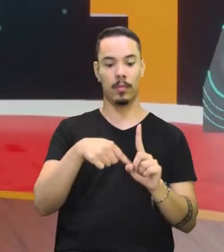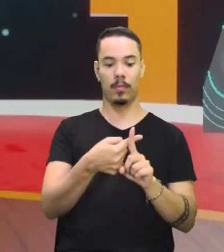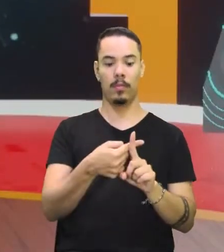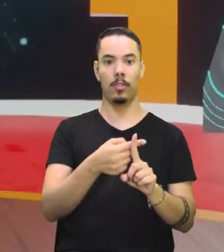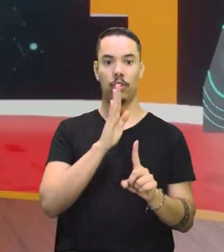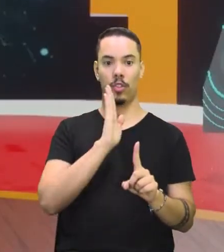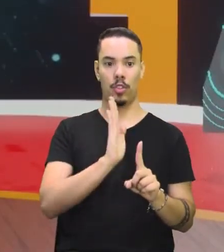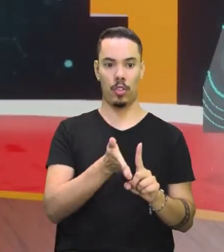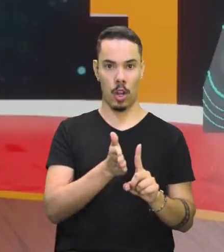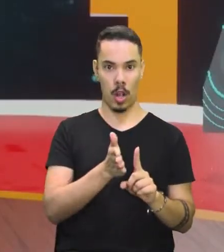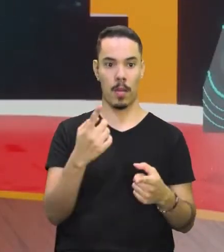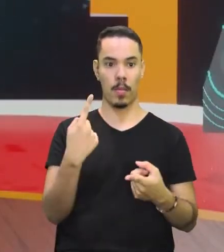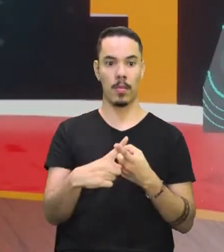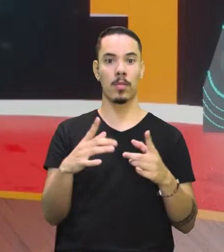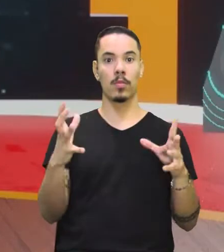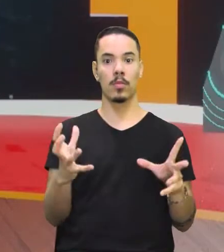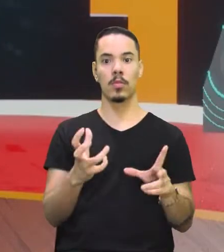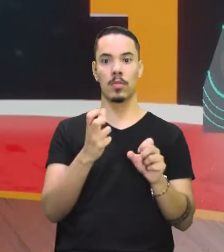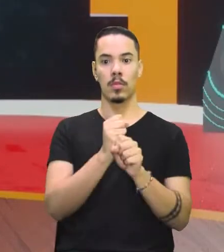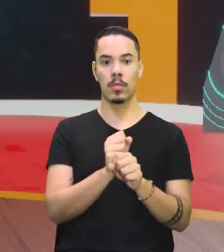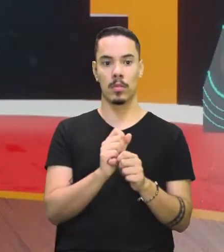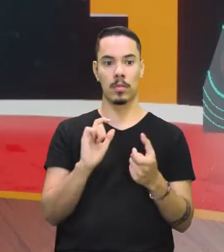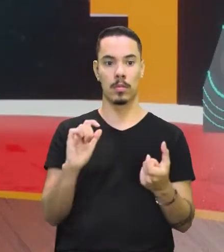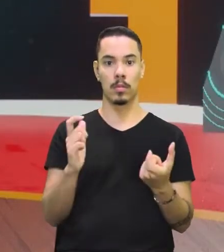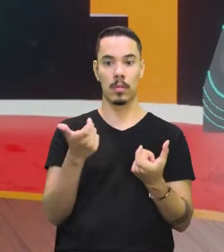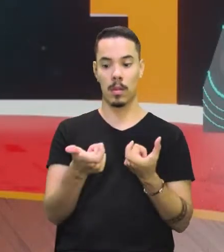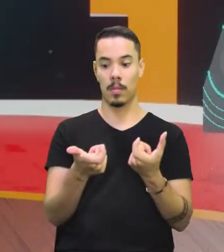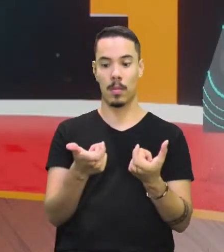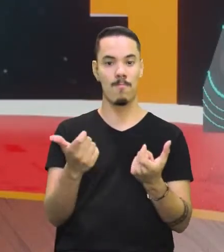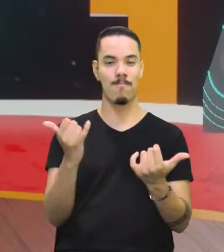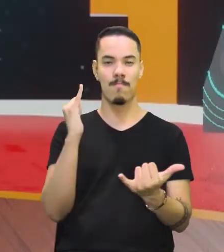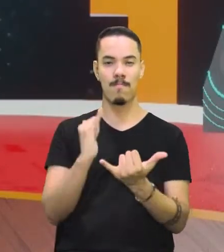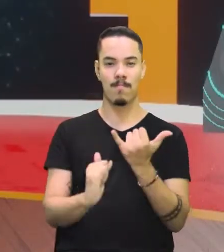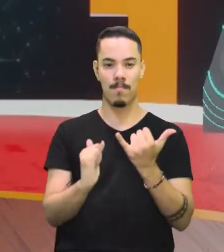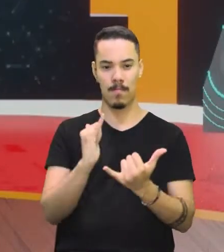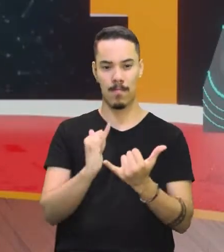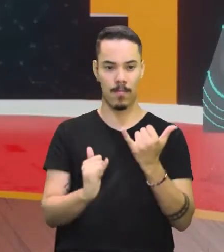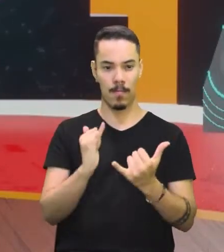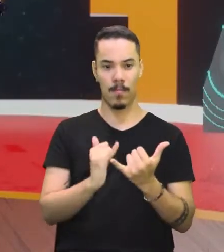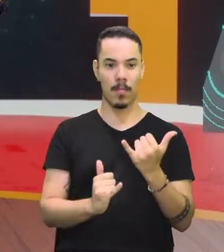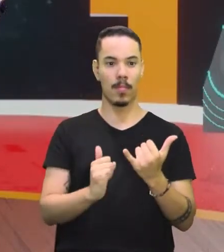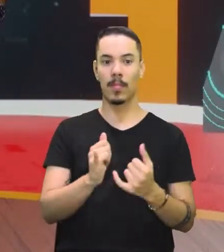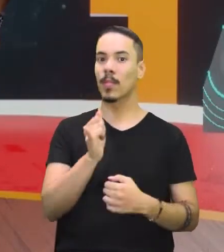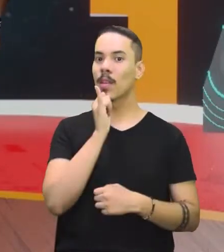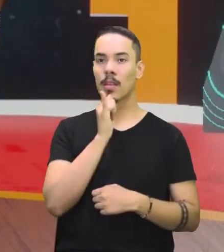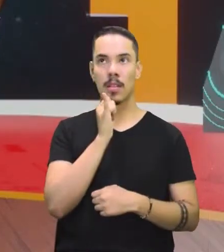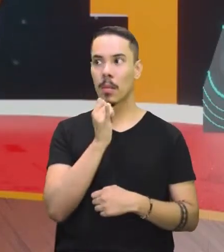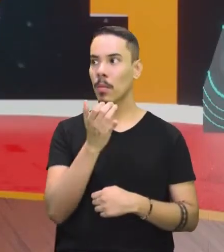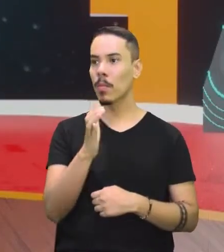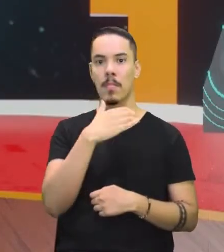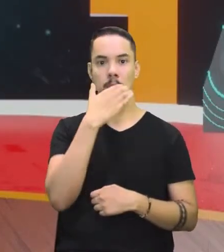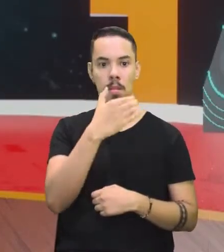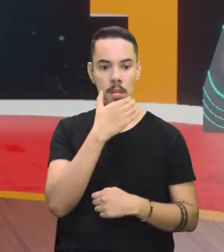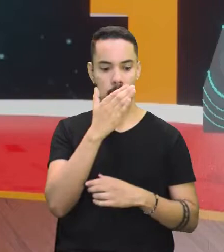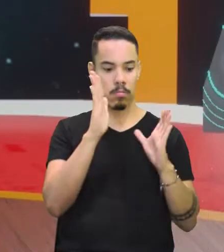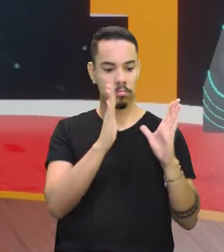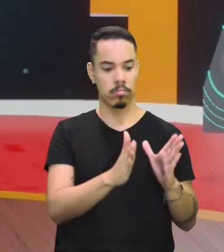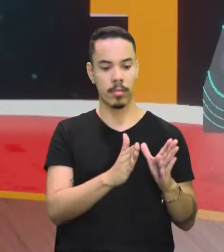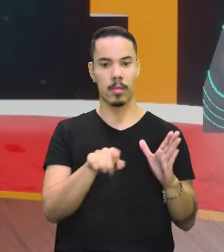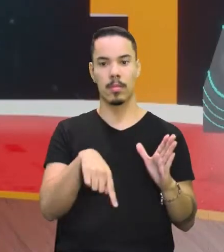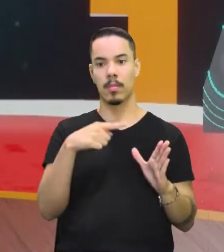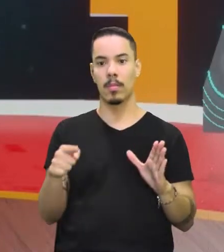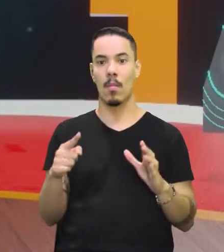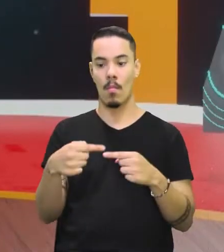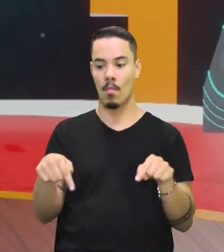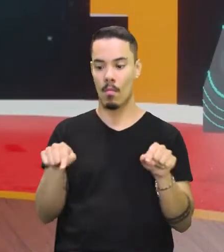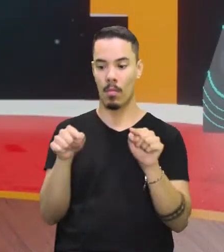Que bastava juntar os termos semelhantes. Então, maçã com maçã, pera com pera, banana com banana, não vamos misturar, né, professor Maurício?